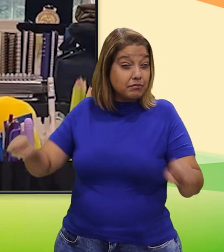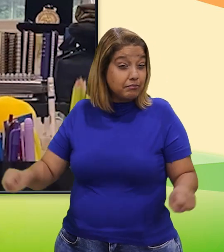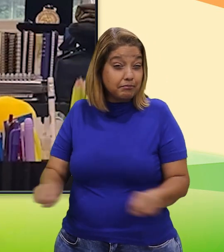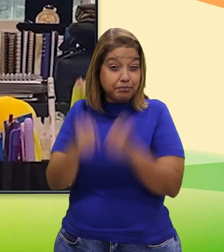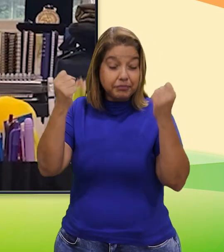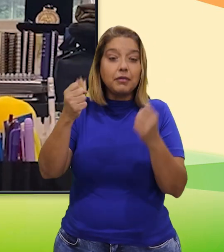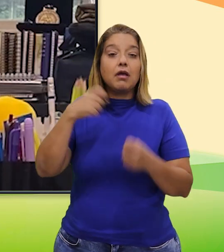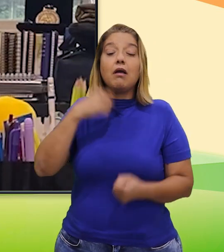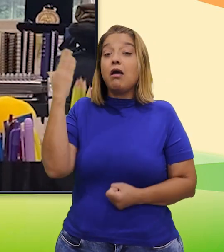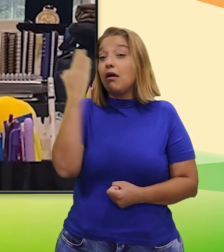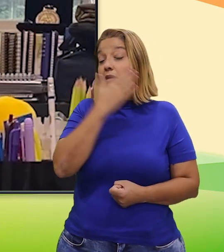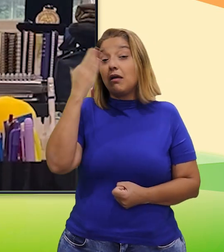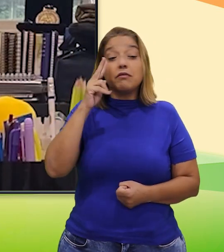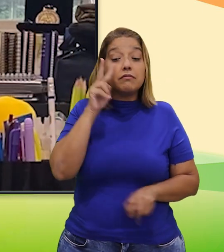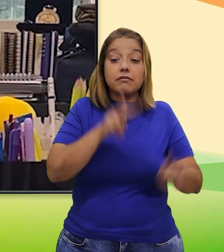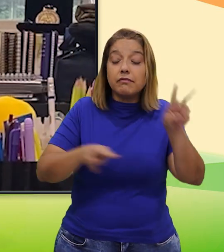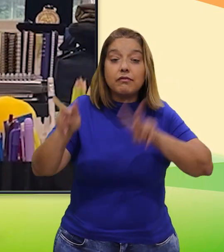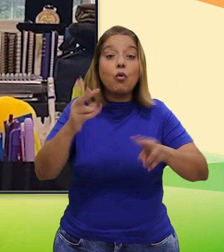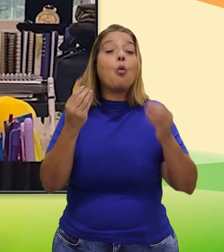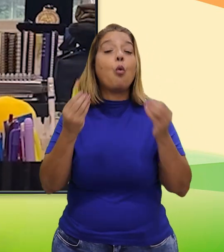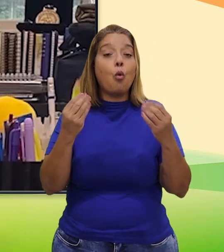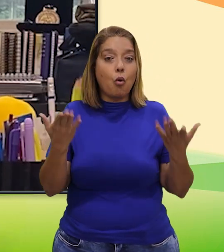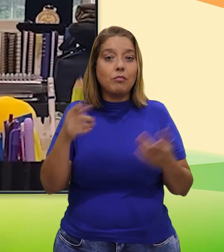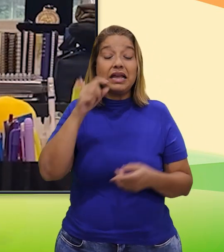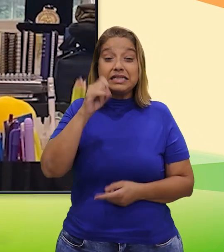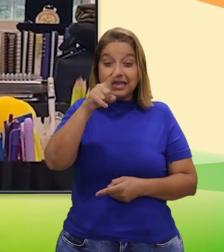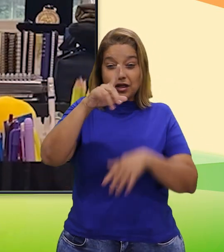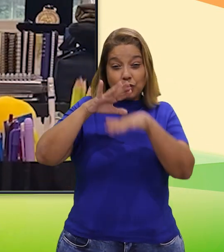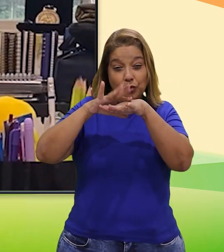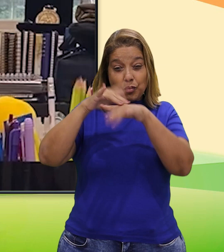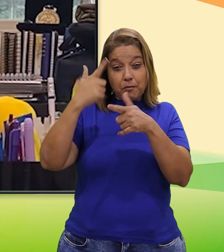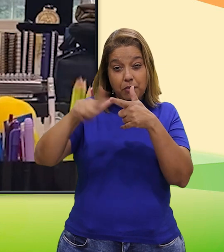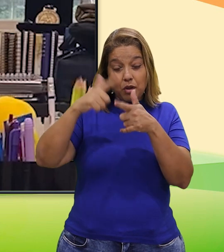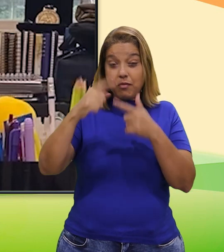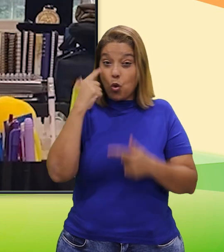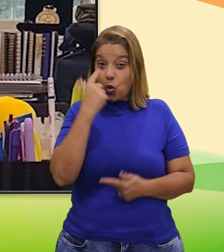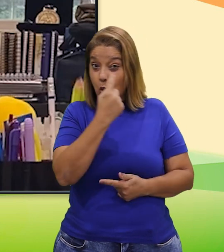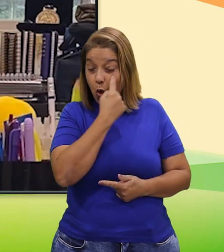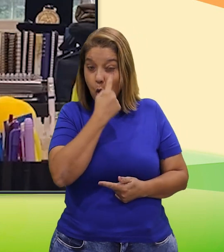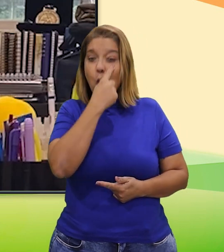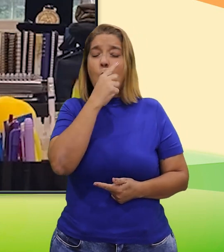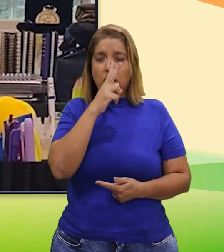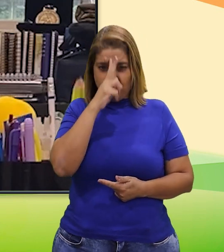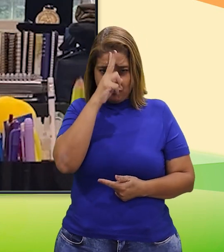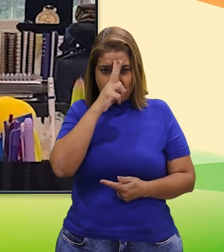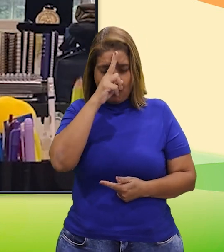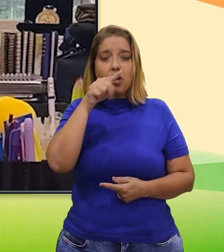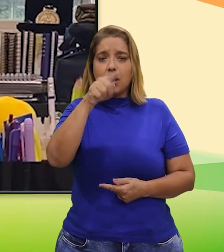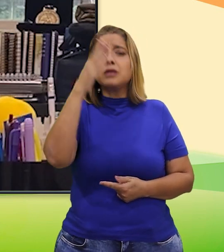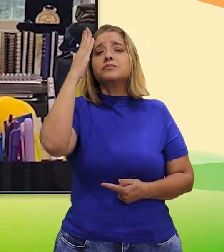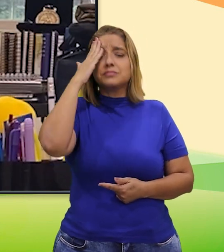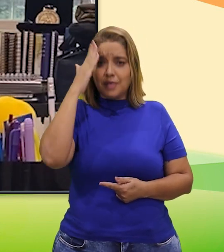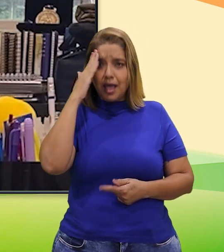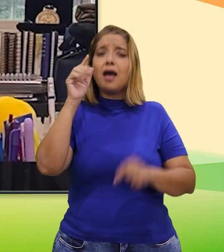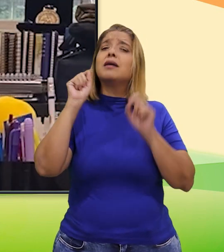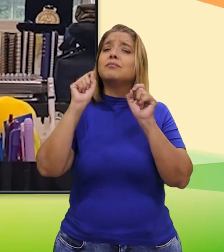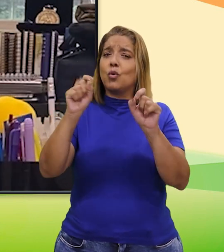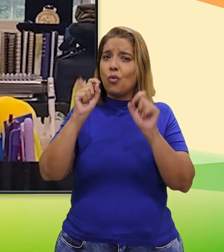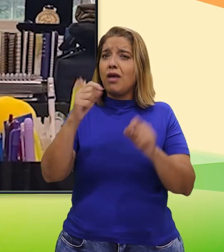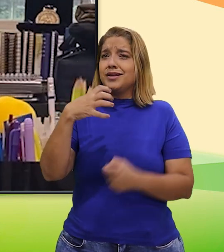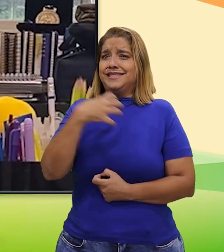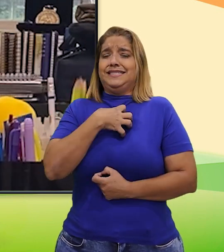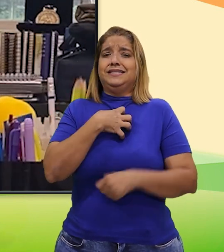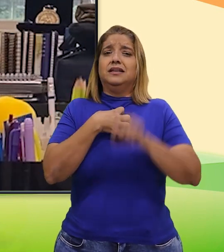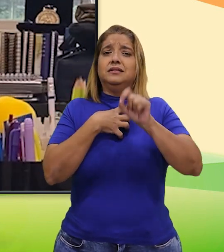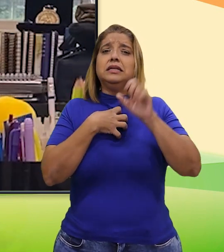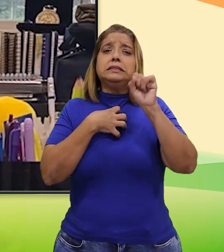que caía e a pessoa ficava cega? Porque quem tem miopia de alto grau sabe